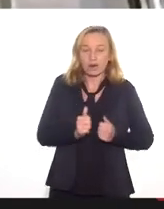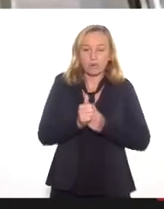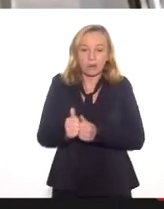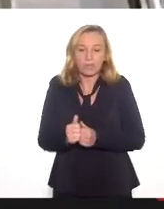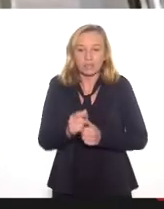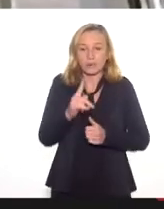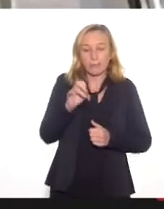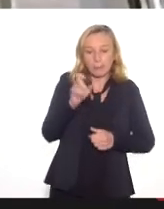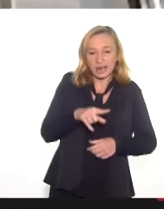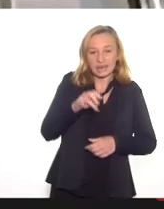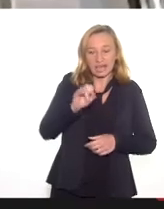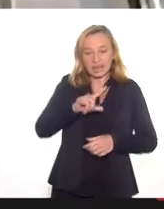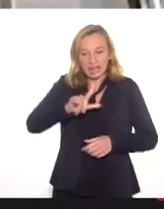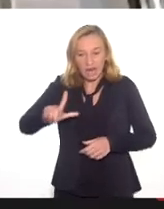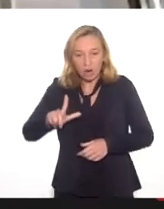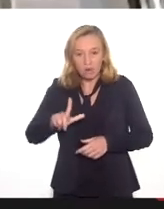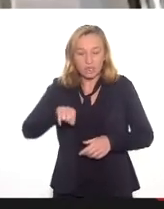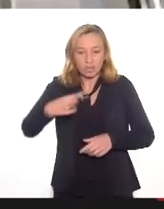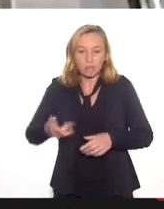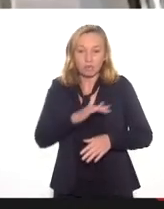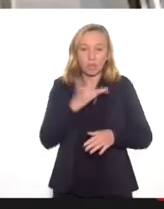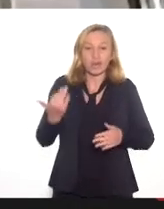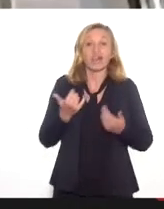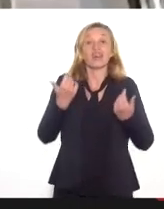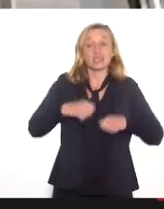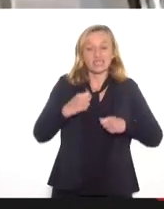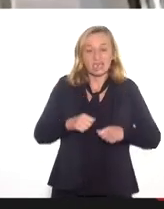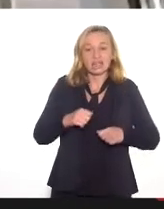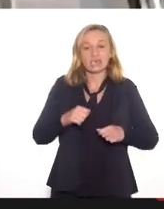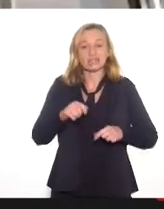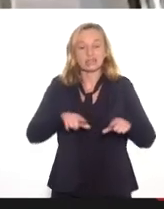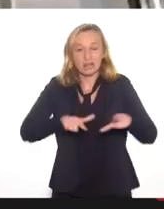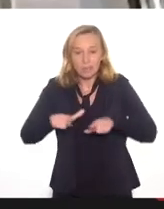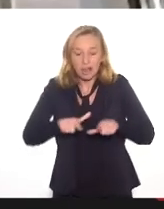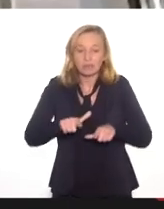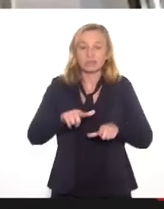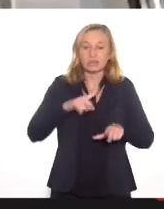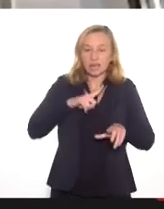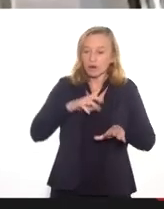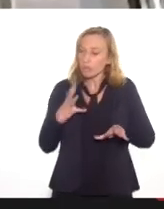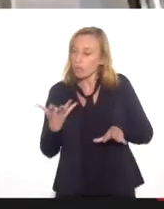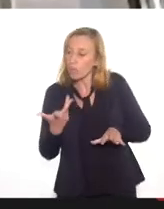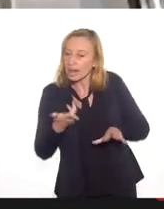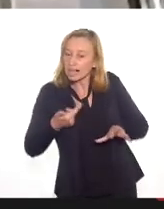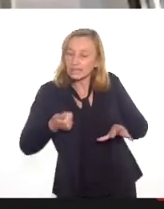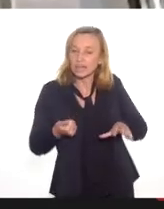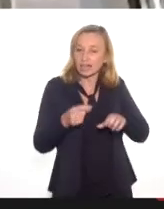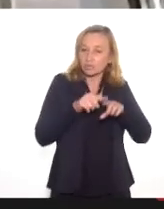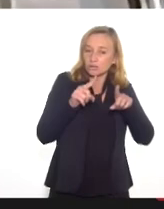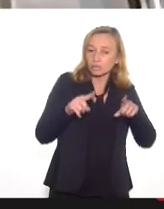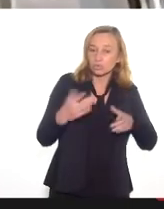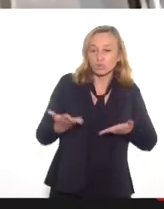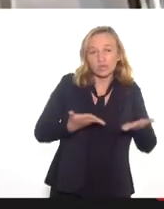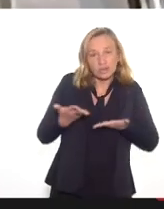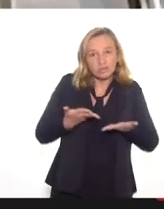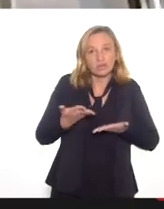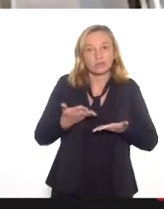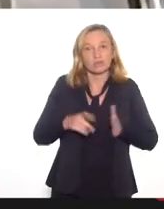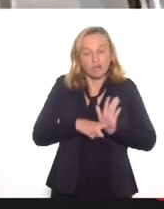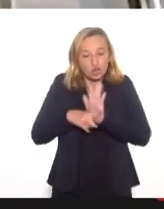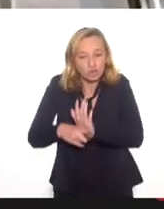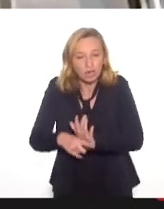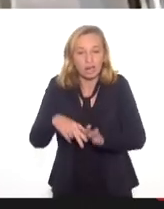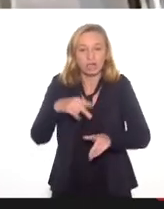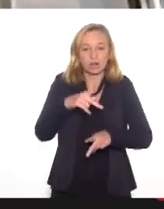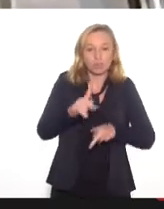necessário que esses serviços tenham a qualidade que importa esse público e